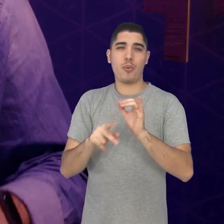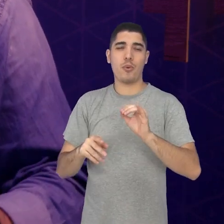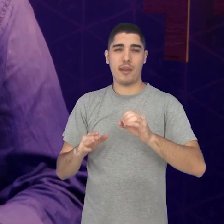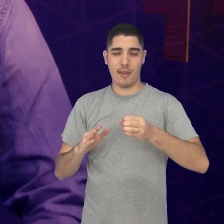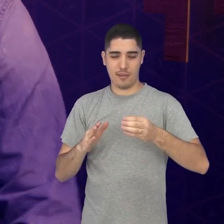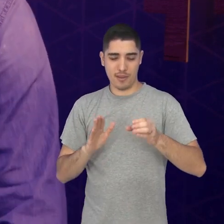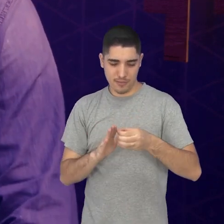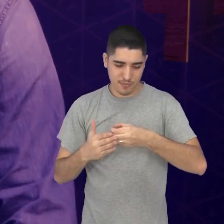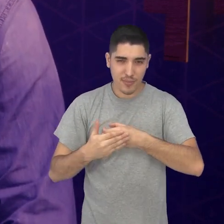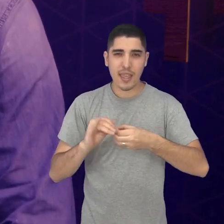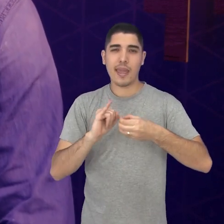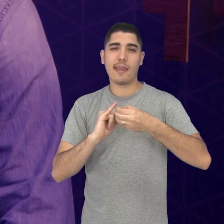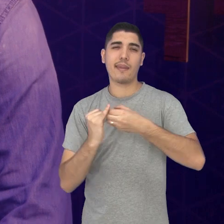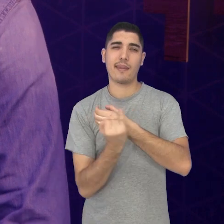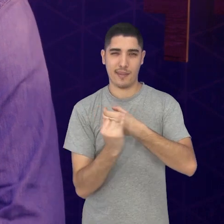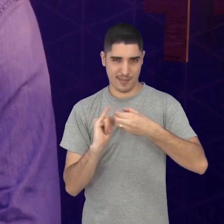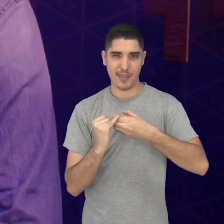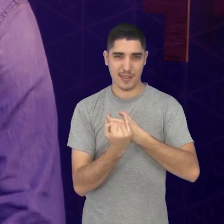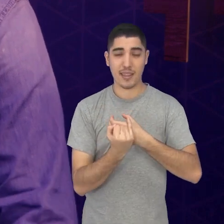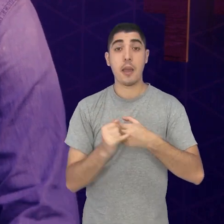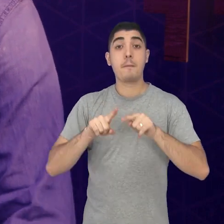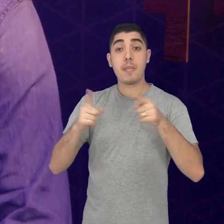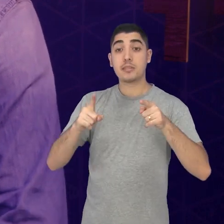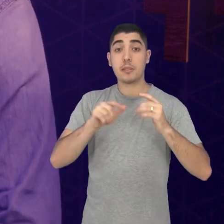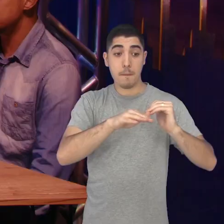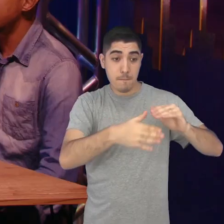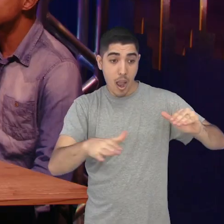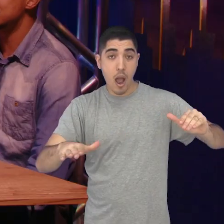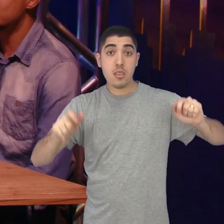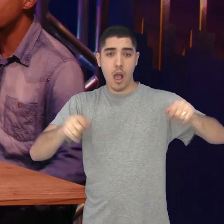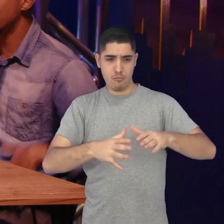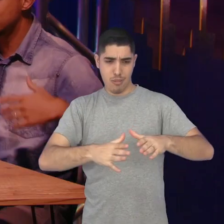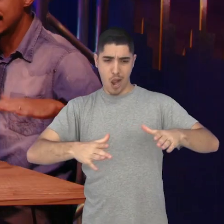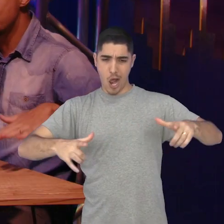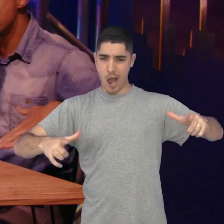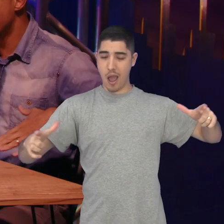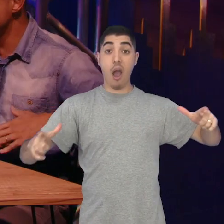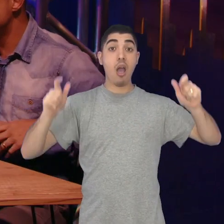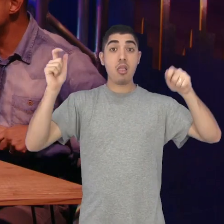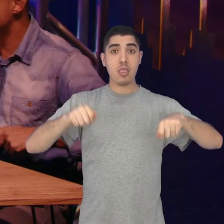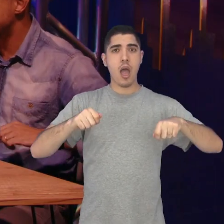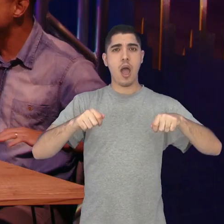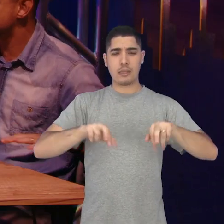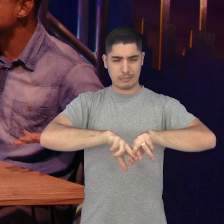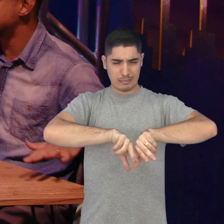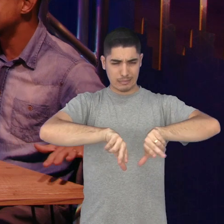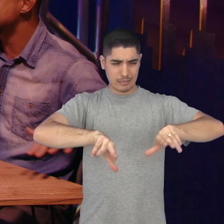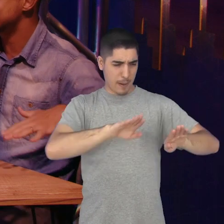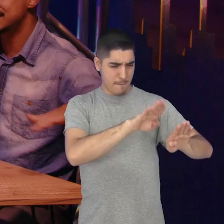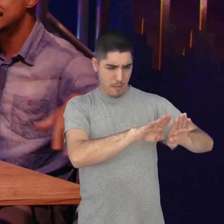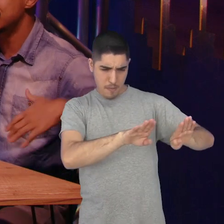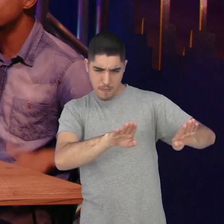de espaço, e no mar eles têm mais espaço, eles têm espaço, então coloca lá um monte de placa